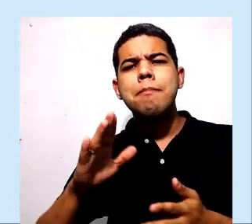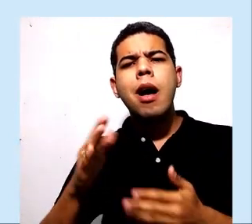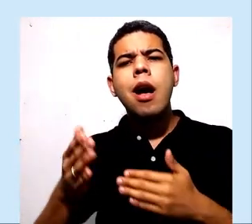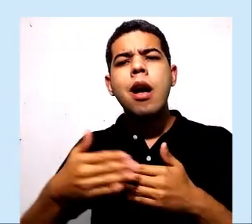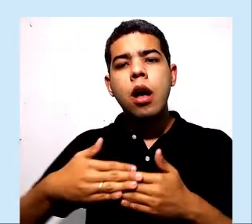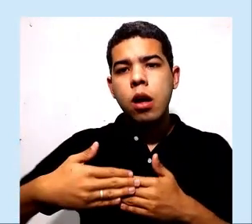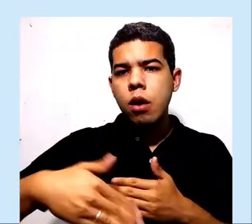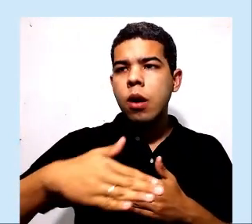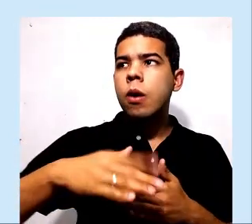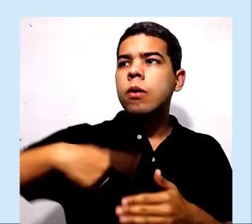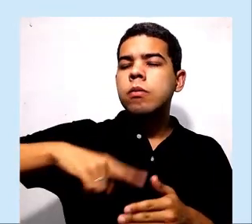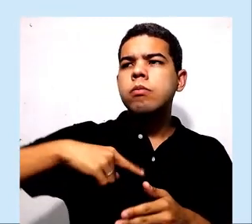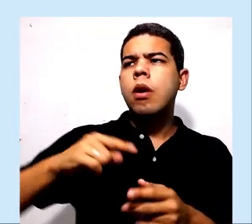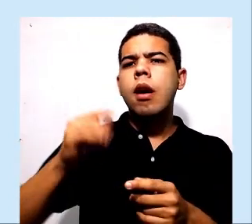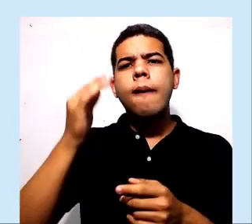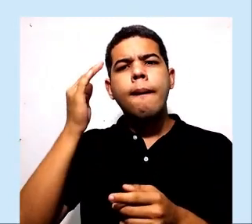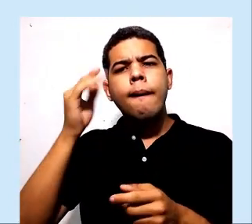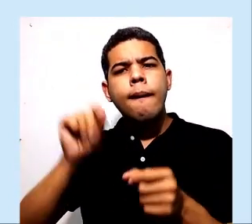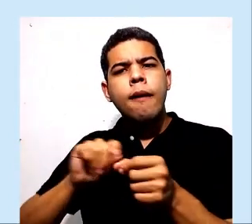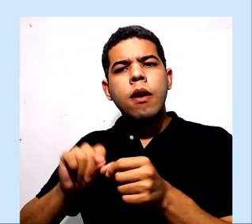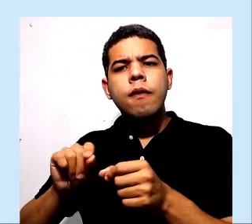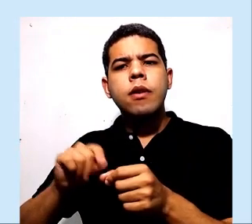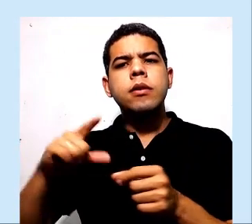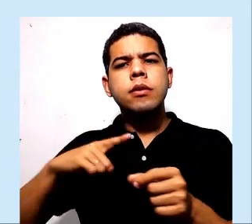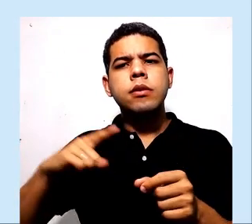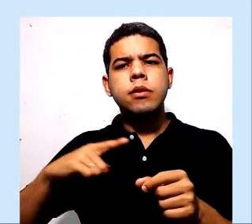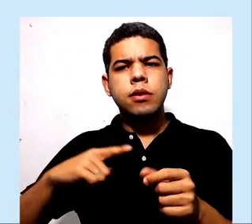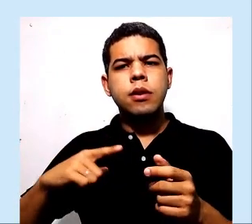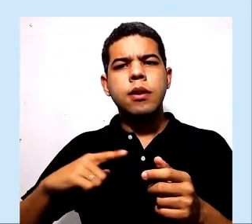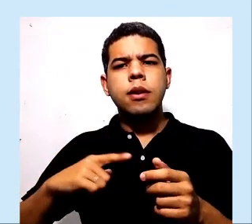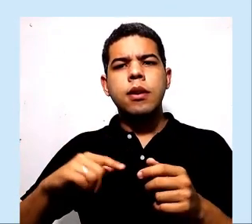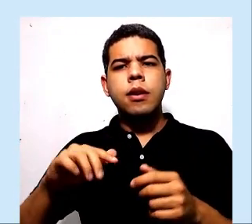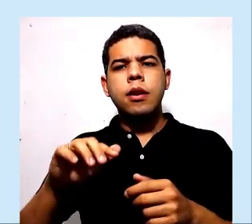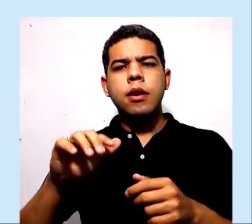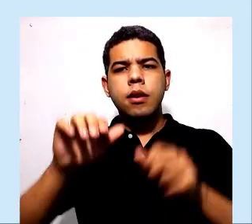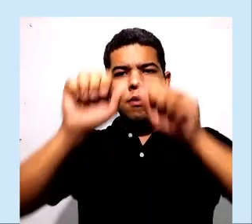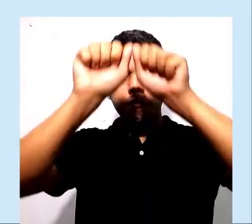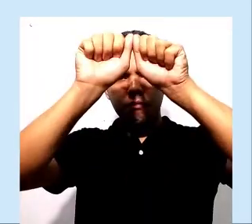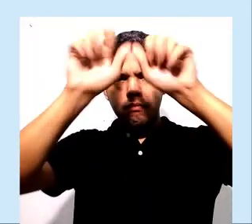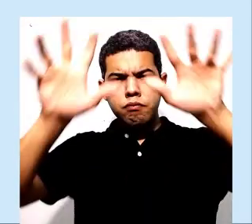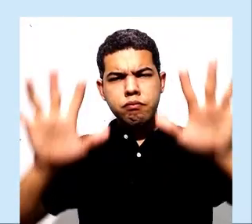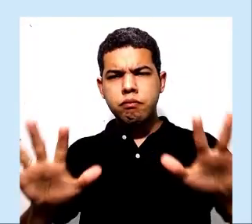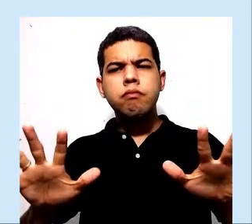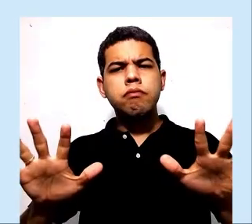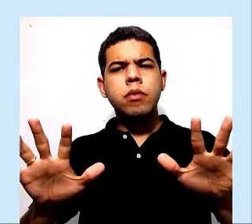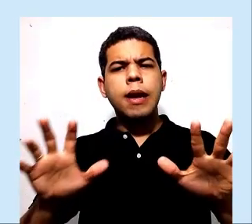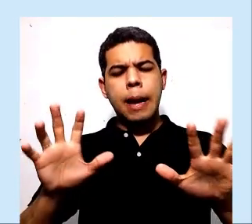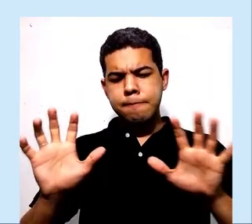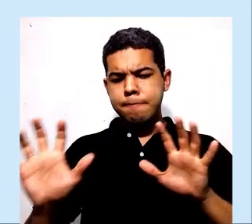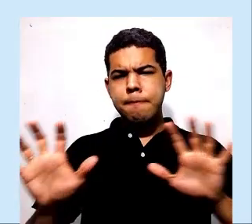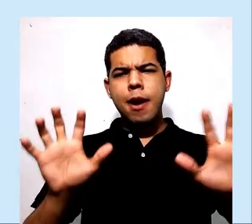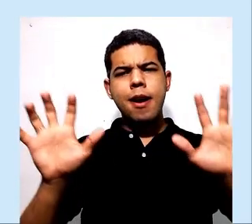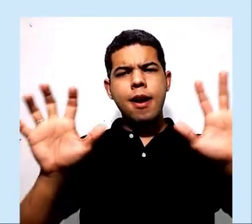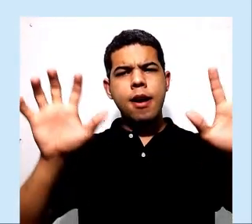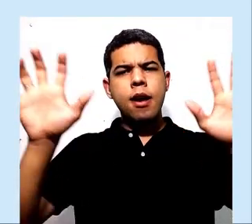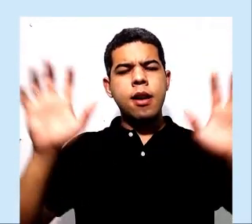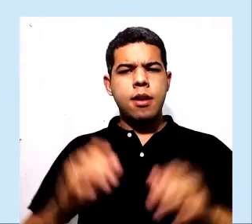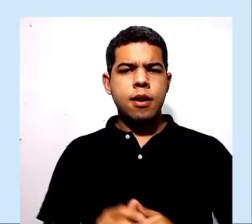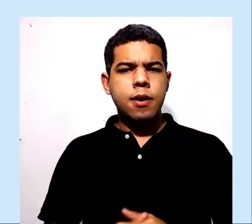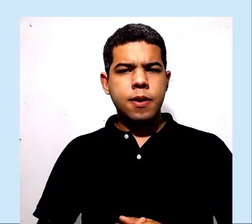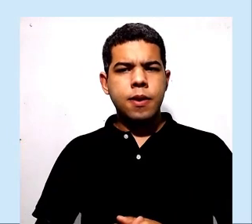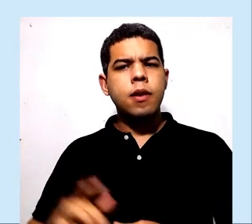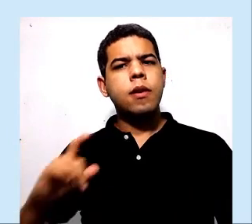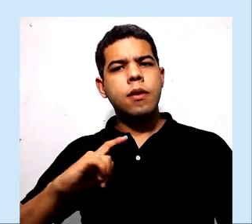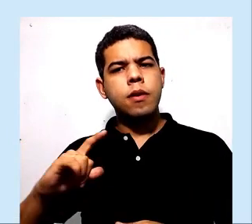disso, realizar um fluxograma. Beleza? Uma sequência de passo a passo para encontrar